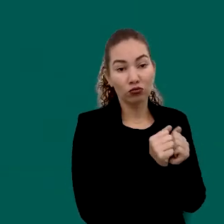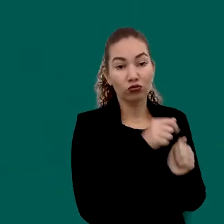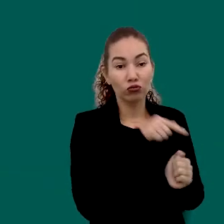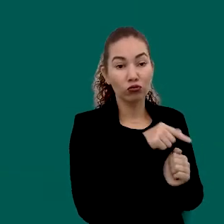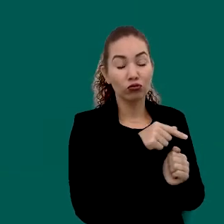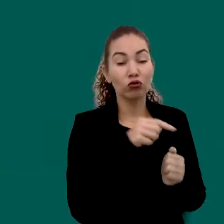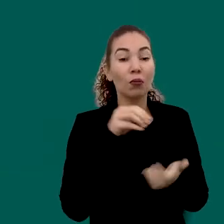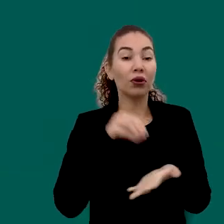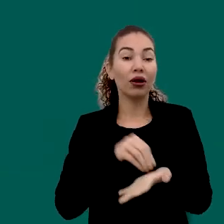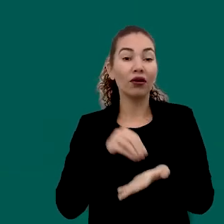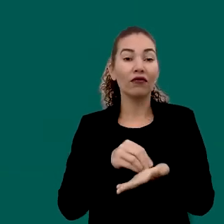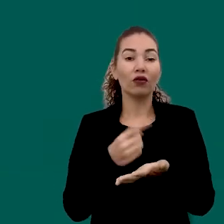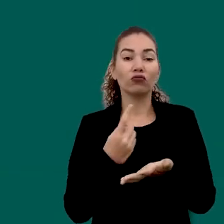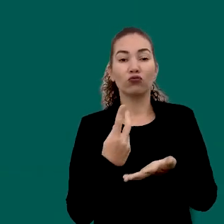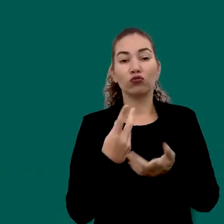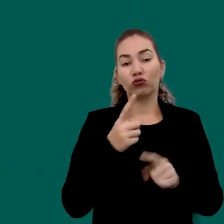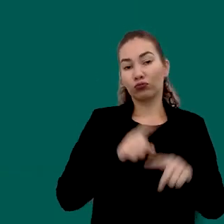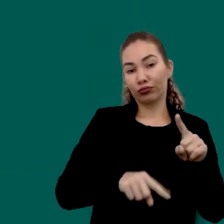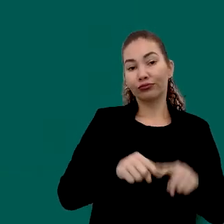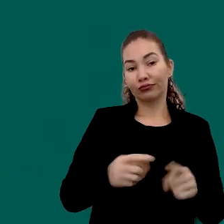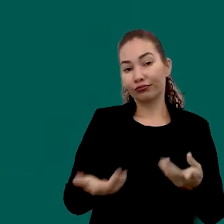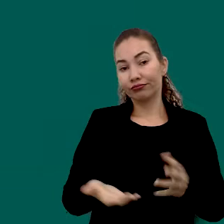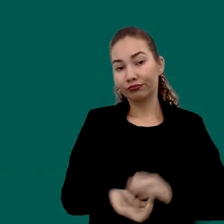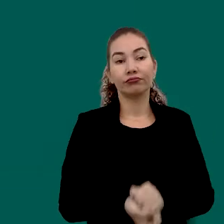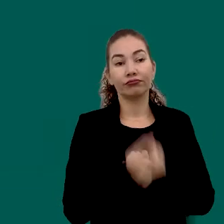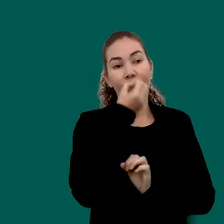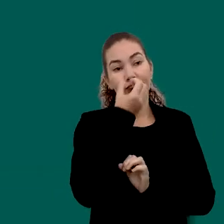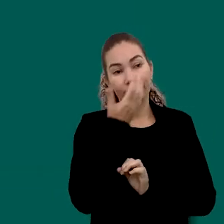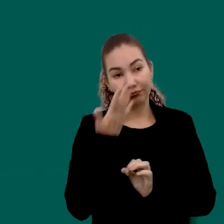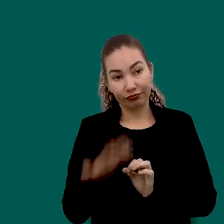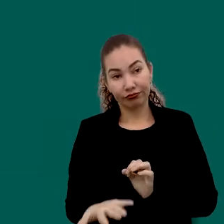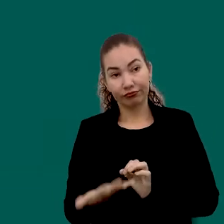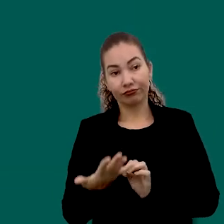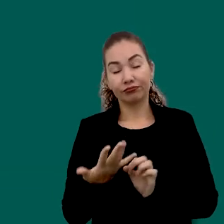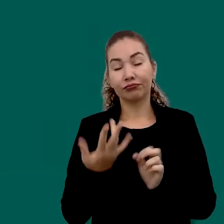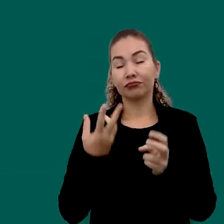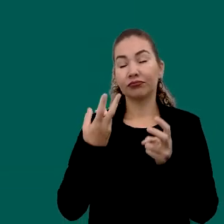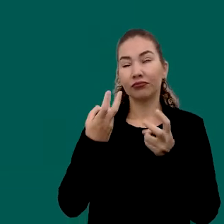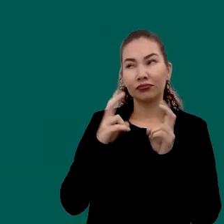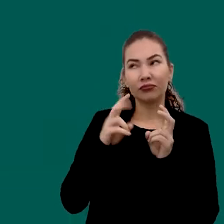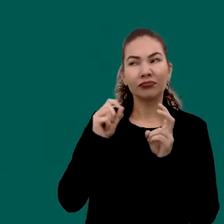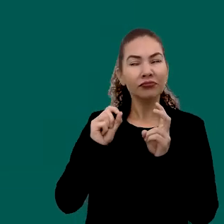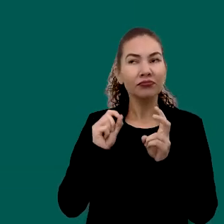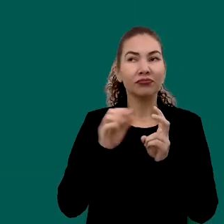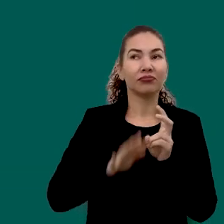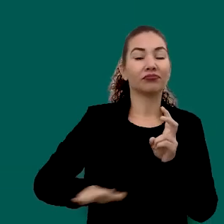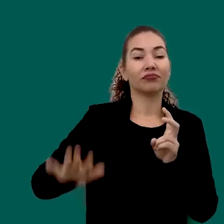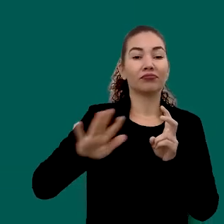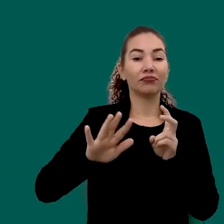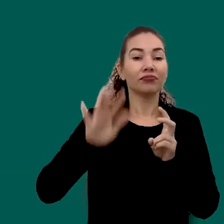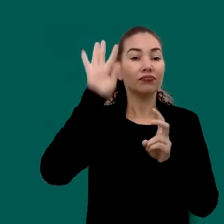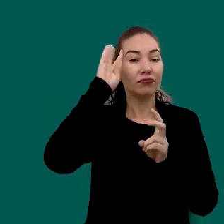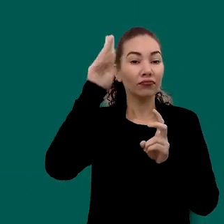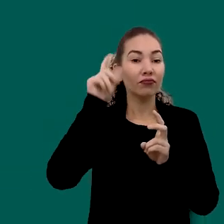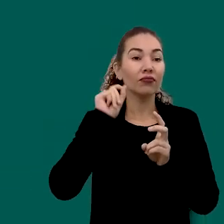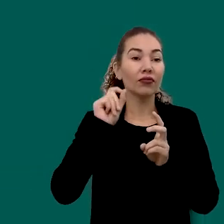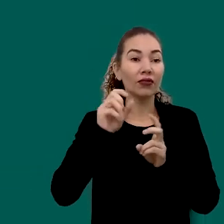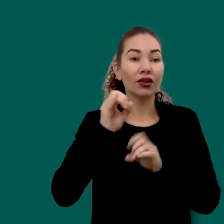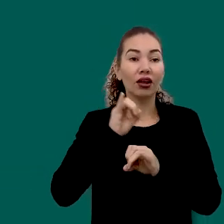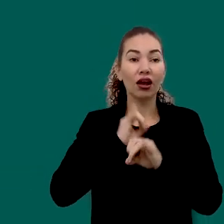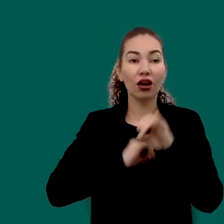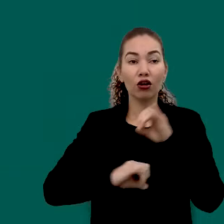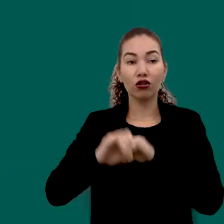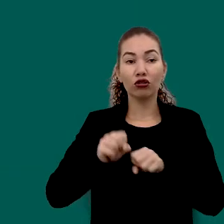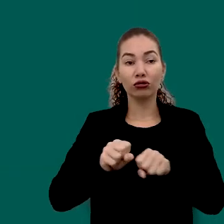dois produtos. Bom, isso, olhando por essa perspectiva, a gente imagina, então, que um site duro de e-commerce é